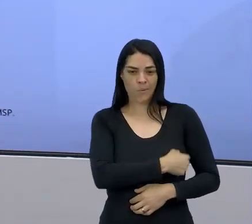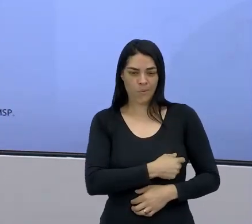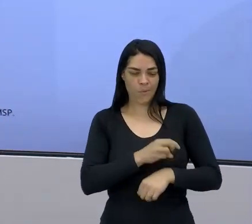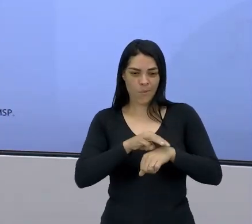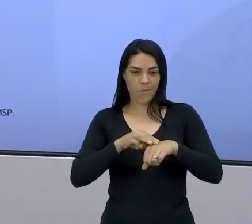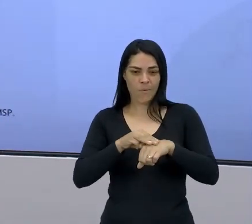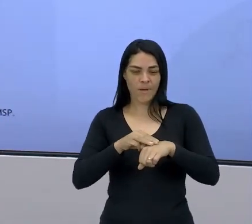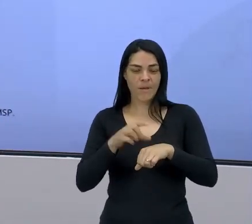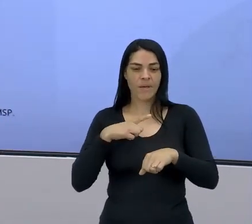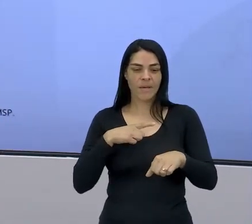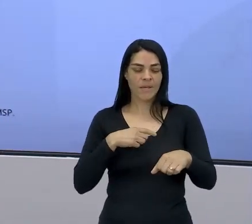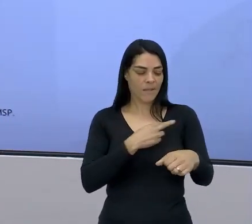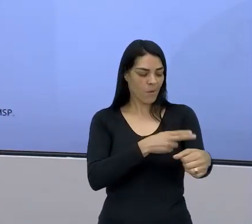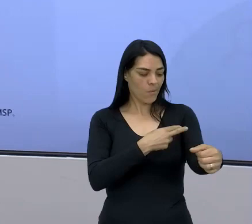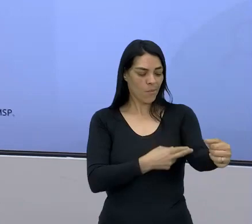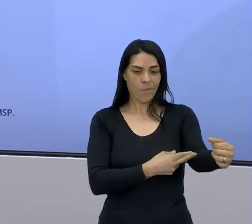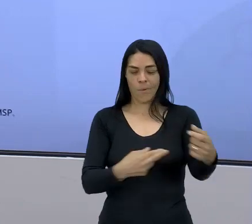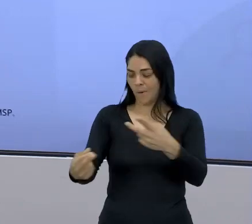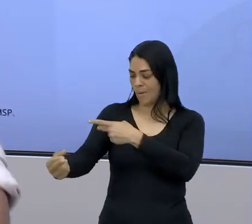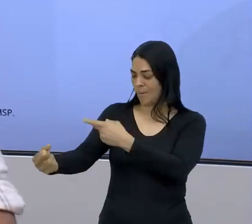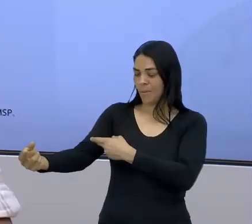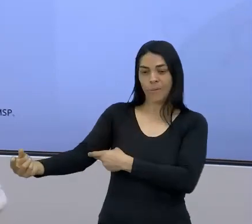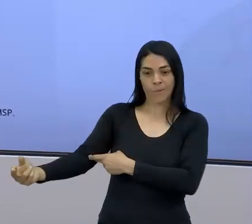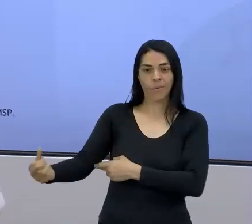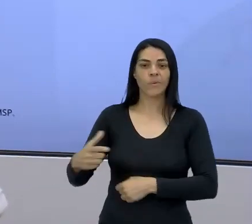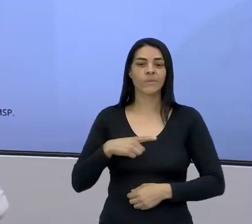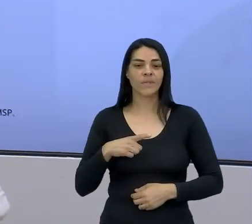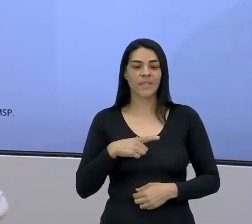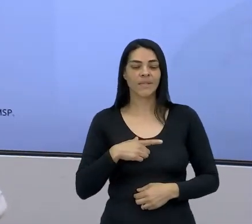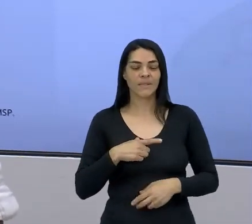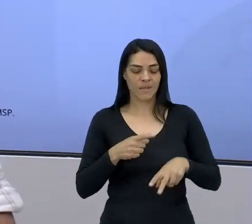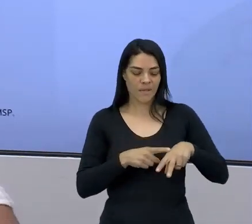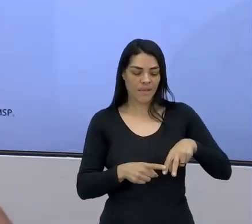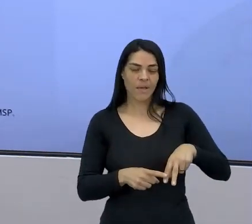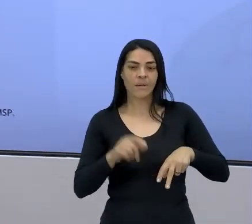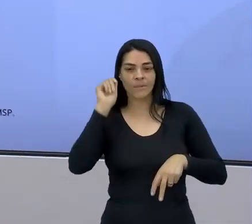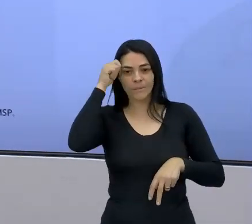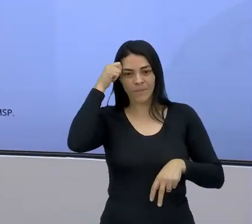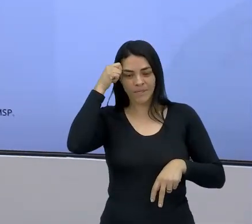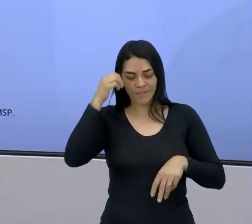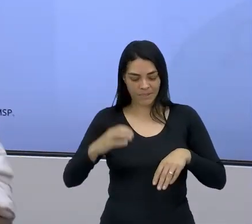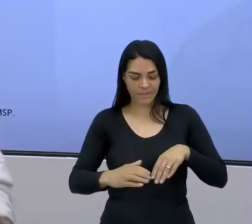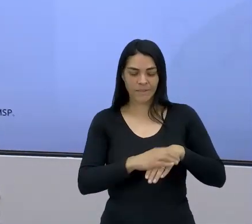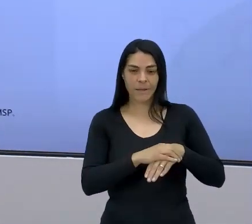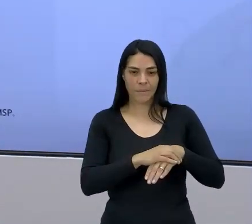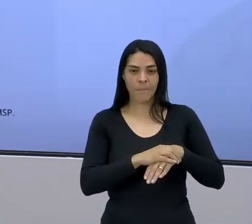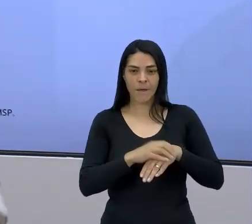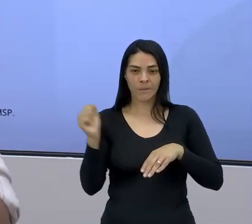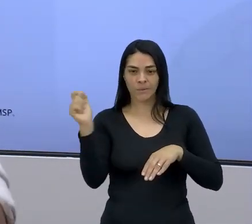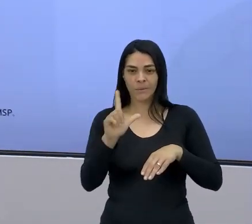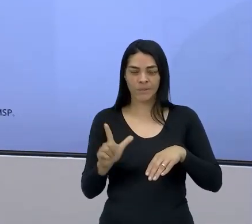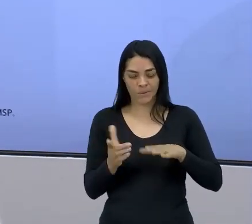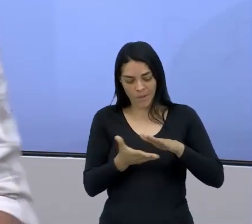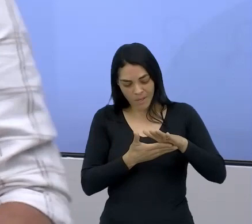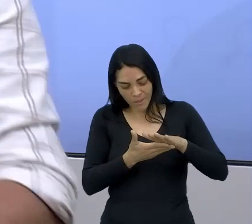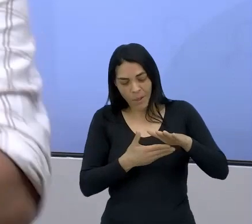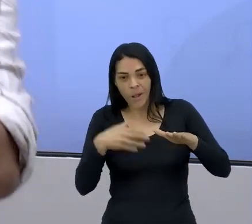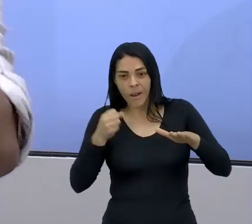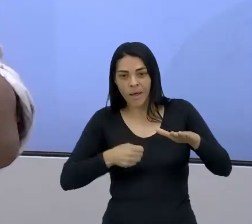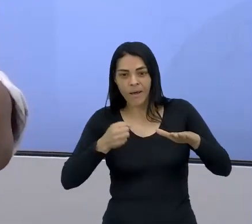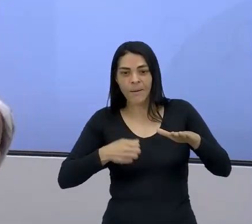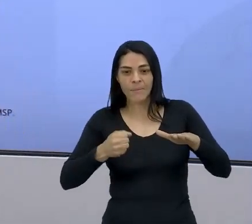tenho tatuagem nos 2 braços também. Tô de calça preta e eu tô de sapato azul com sola branca. Na minha frente eu